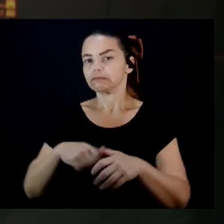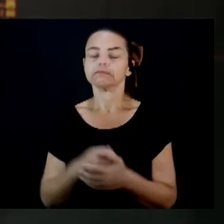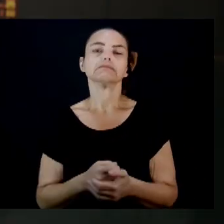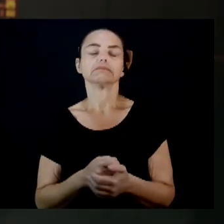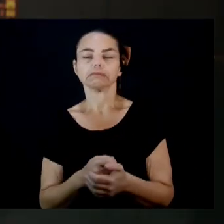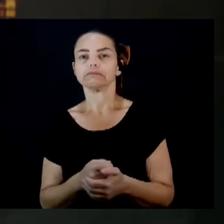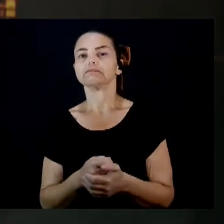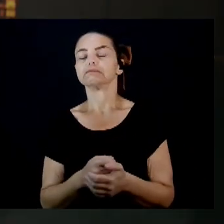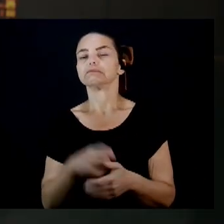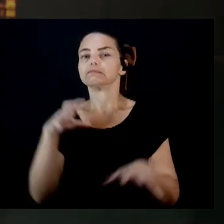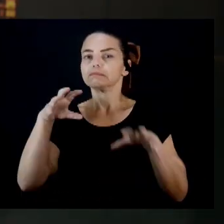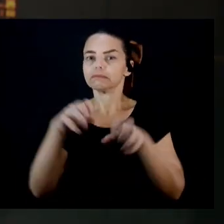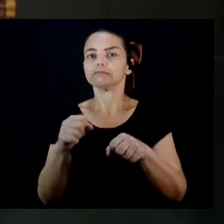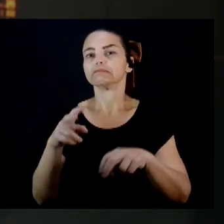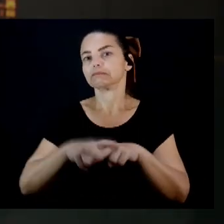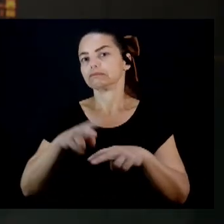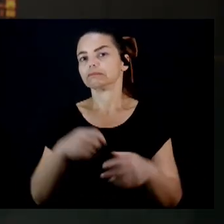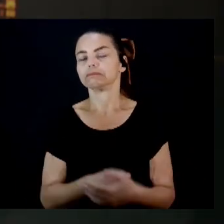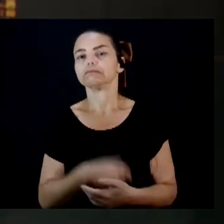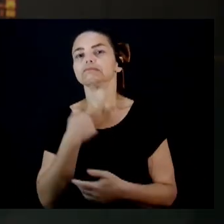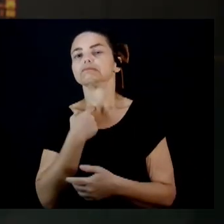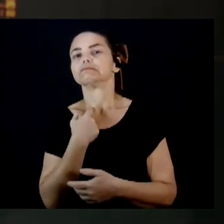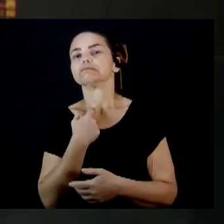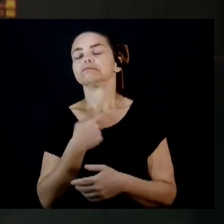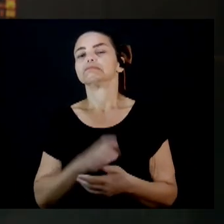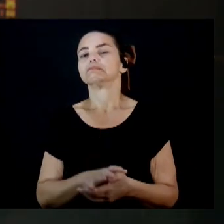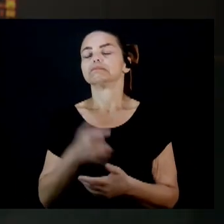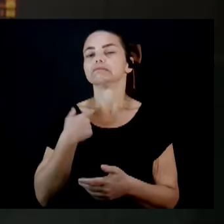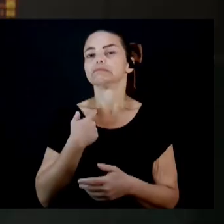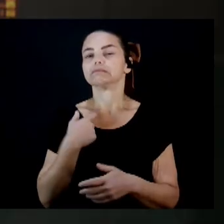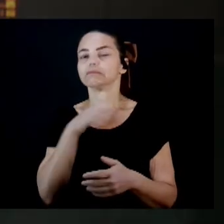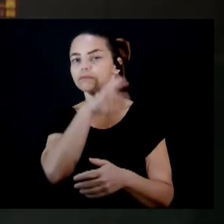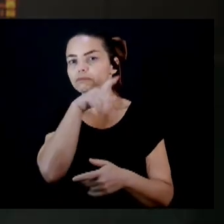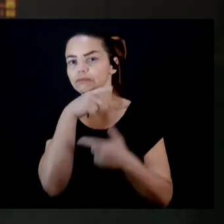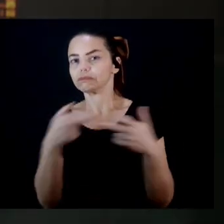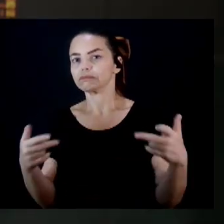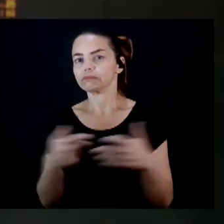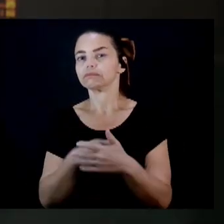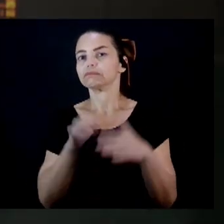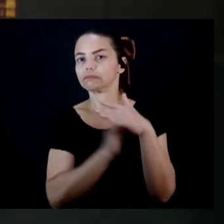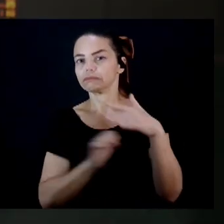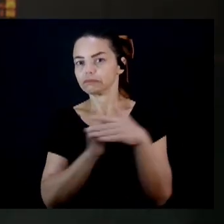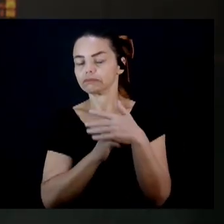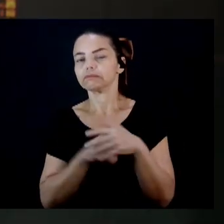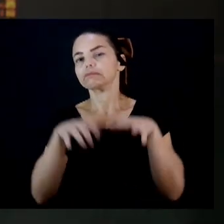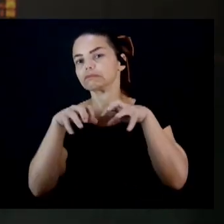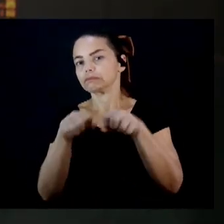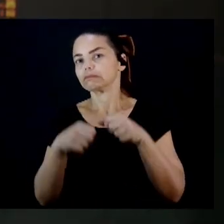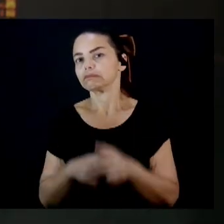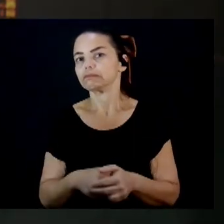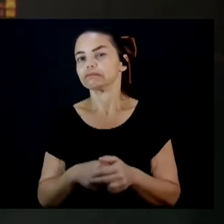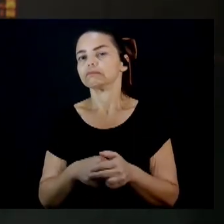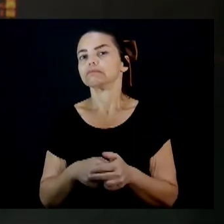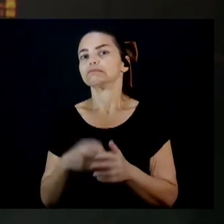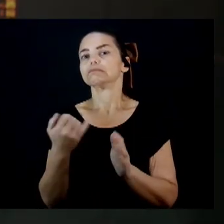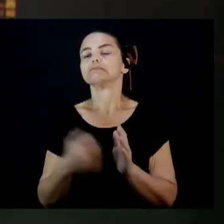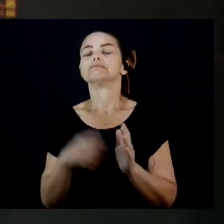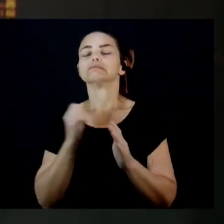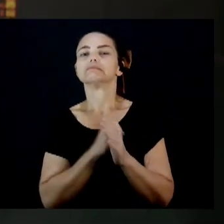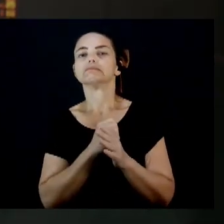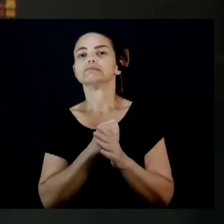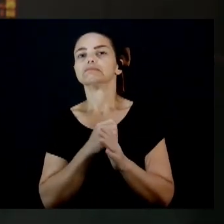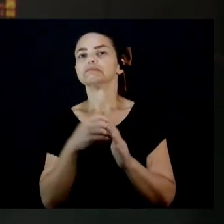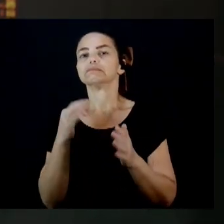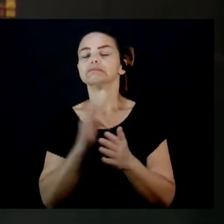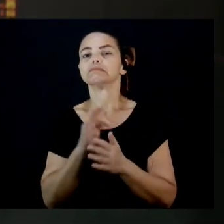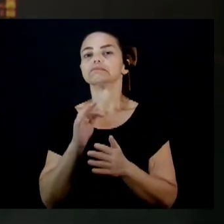dos animais e, quando a infração for praticada por empresa, a cassação da inscrição municipal e do alvará de